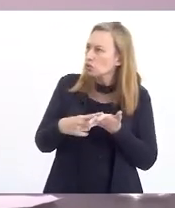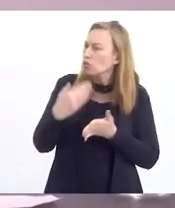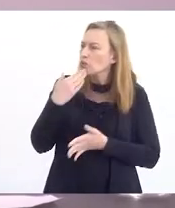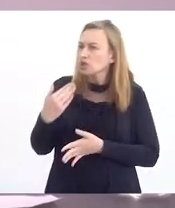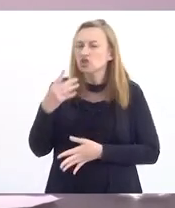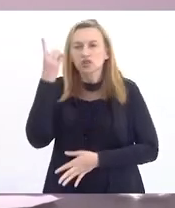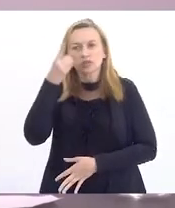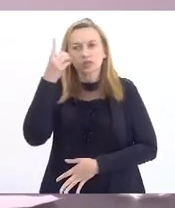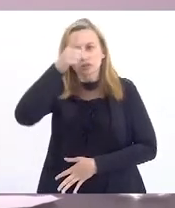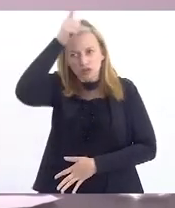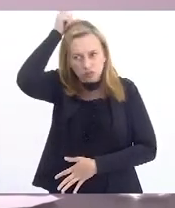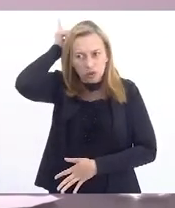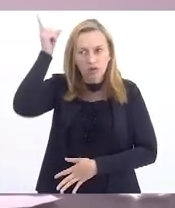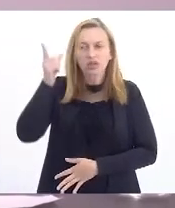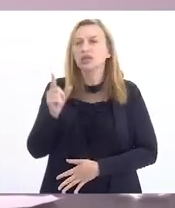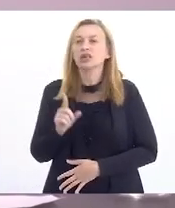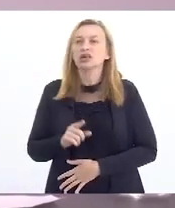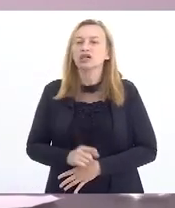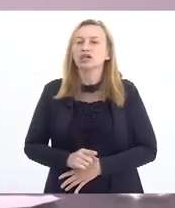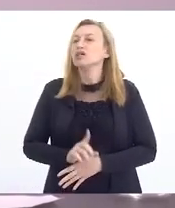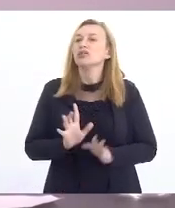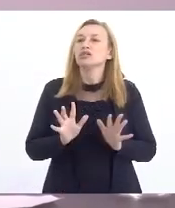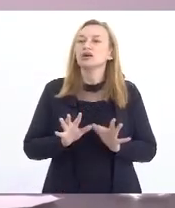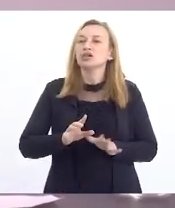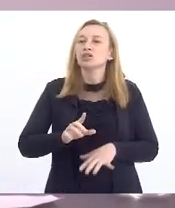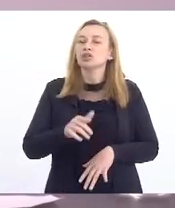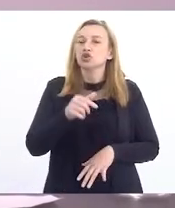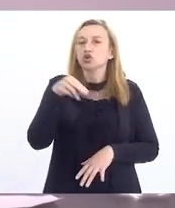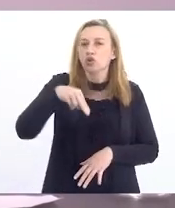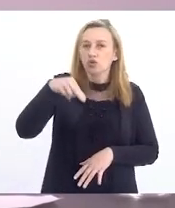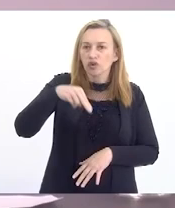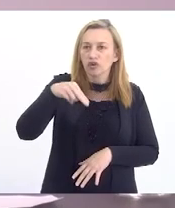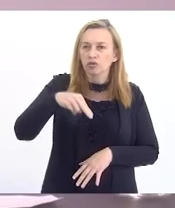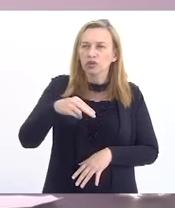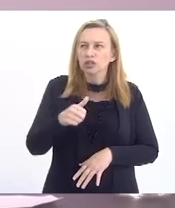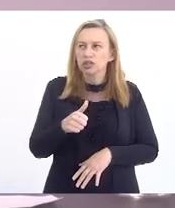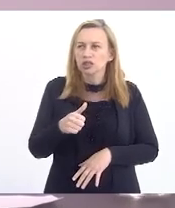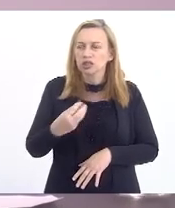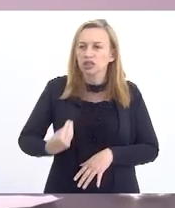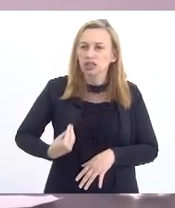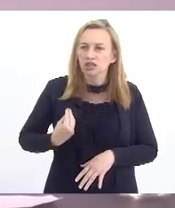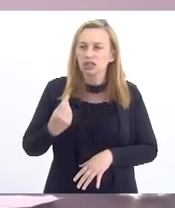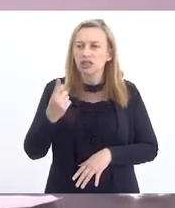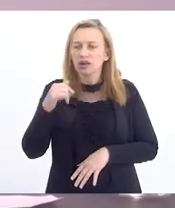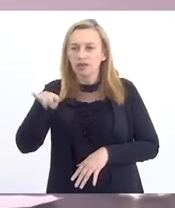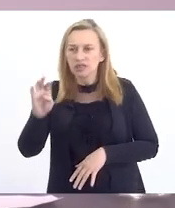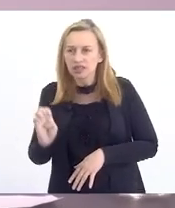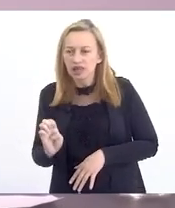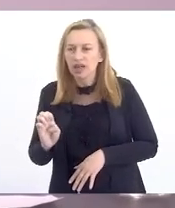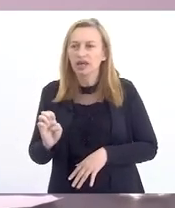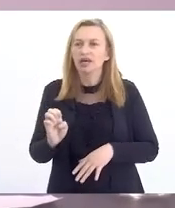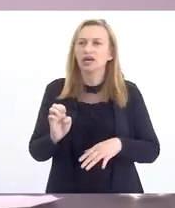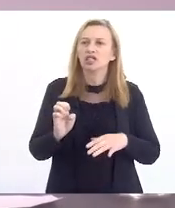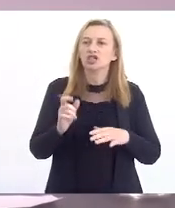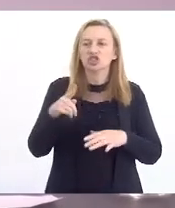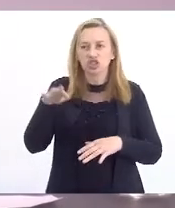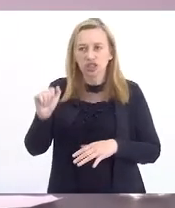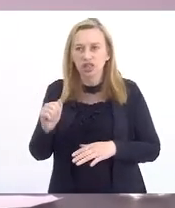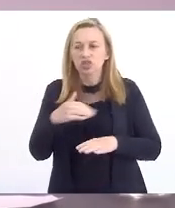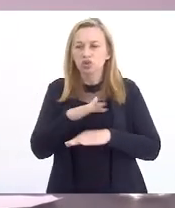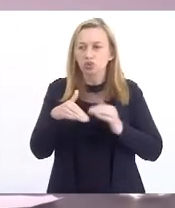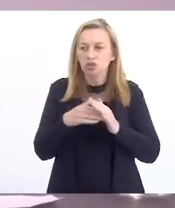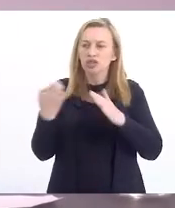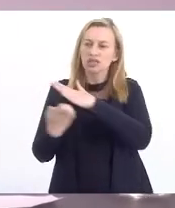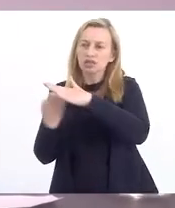deputado Luiz Paulo, já foi definida agora para novembro. Aí vai estar presente a SEDAI, a GENERSA, as empresas, né,